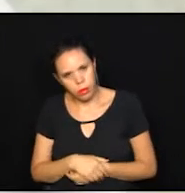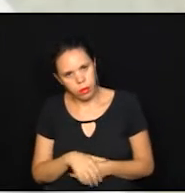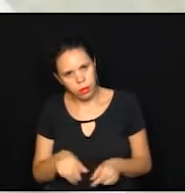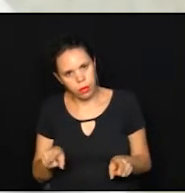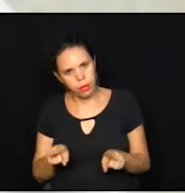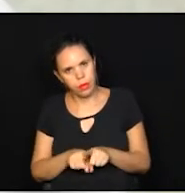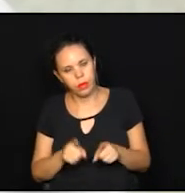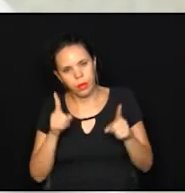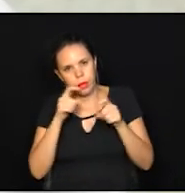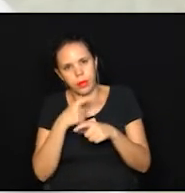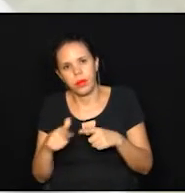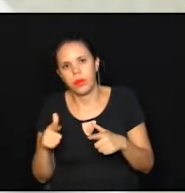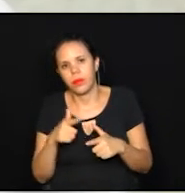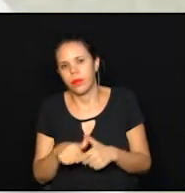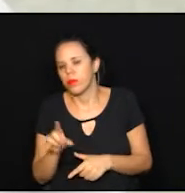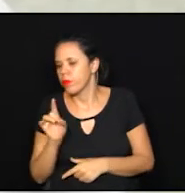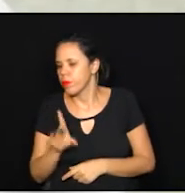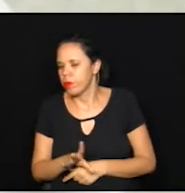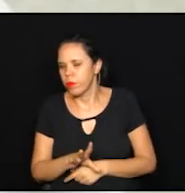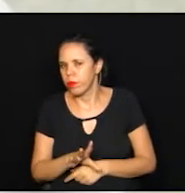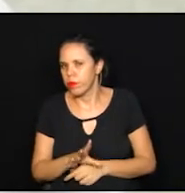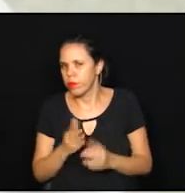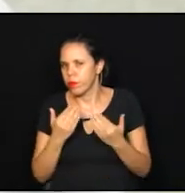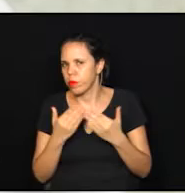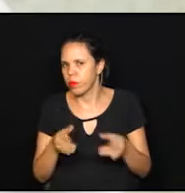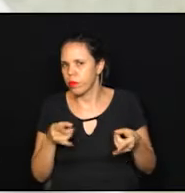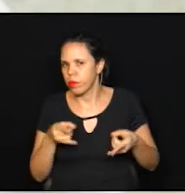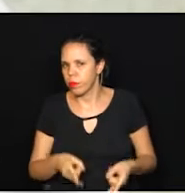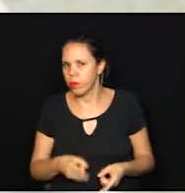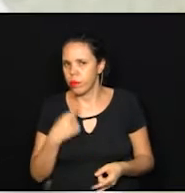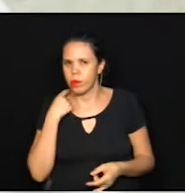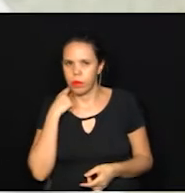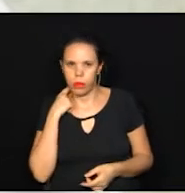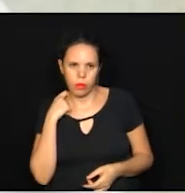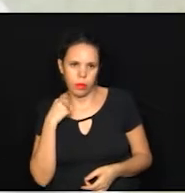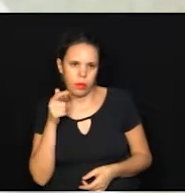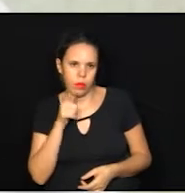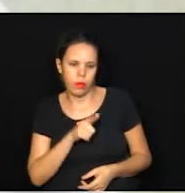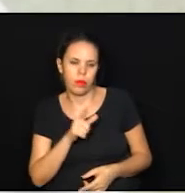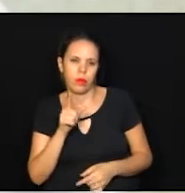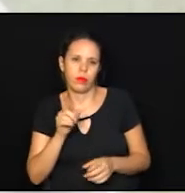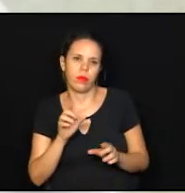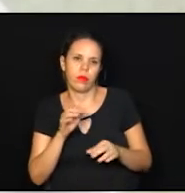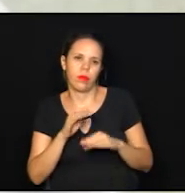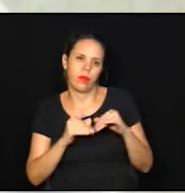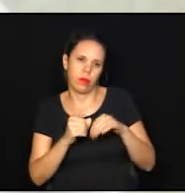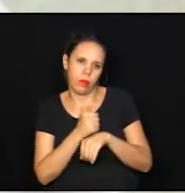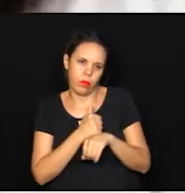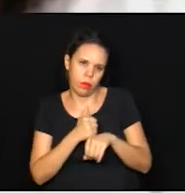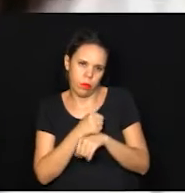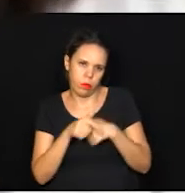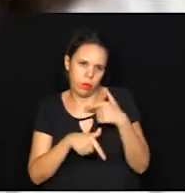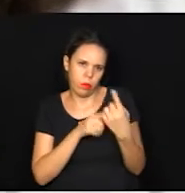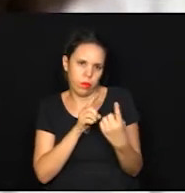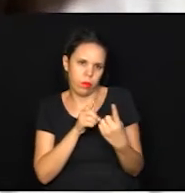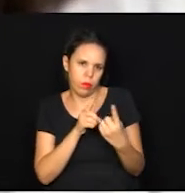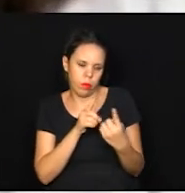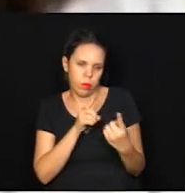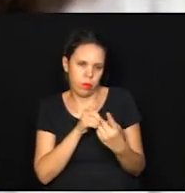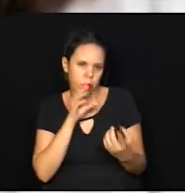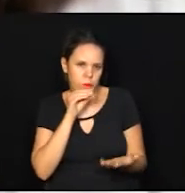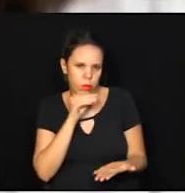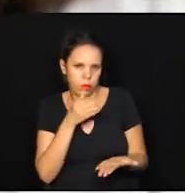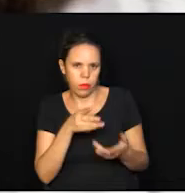da dificuldade não só de abrir um leito, mas também de conseguir equipe para trabalhar nesse leito. Nós